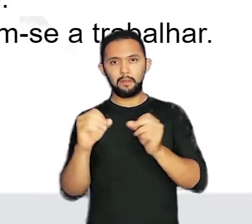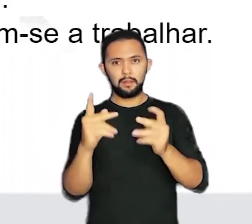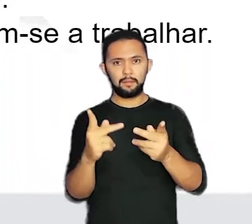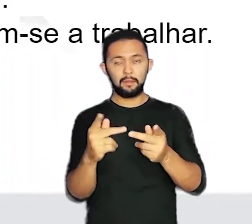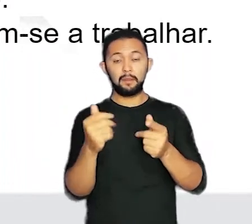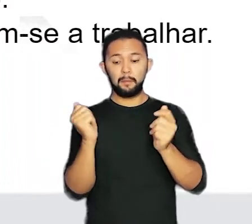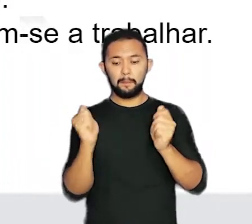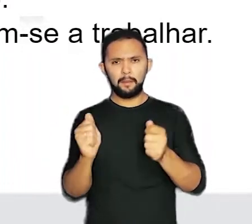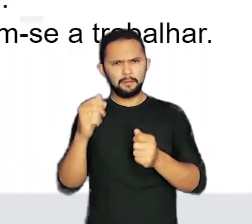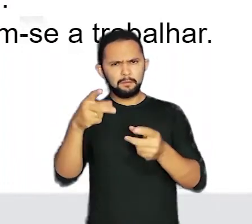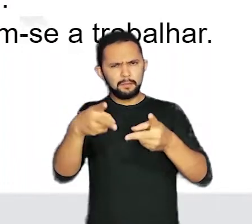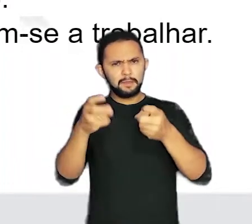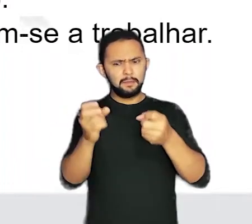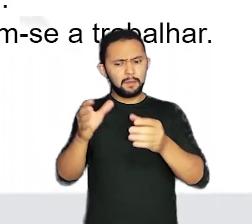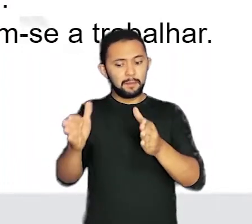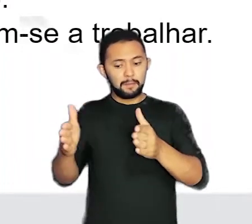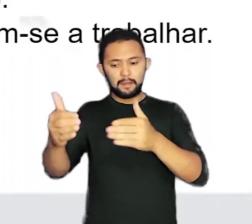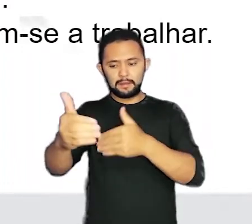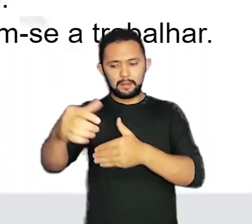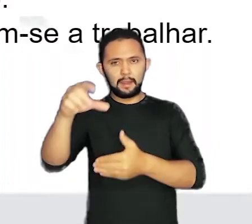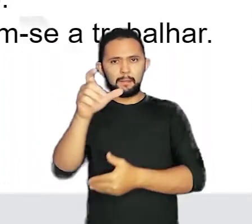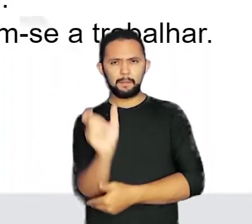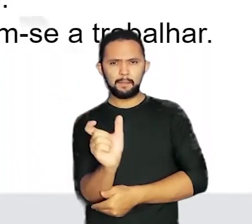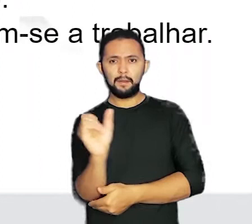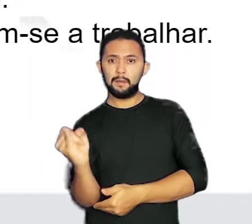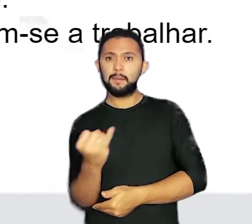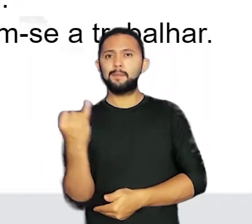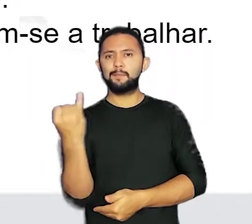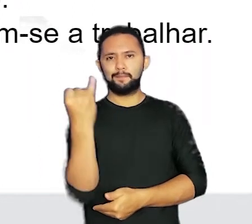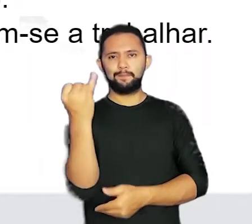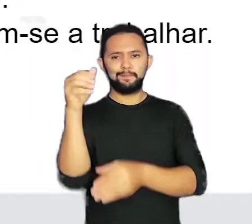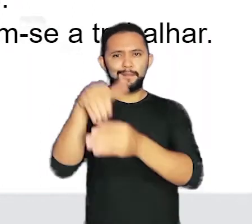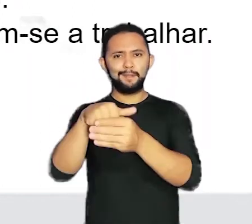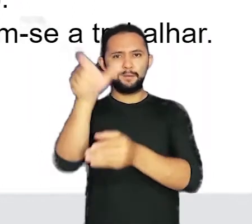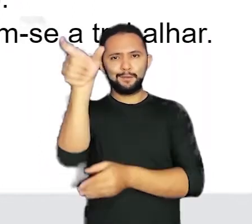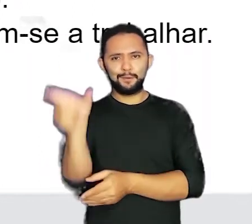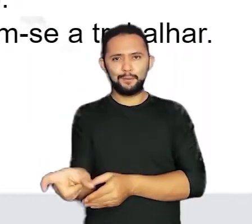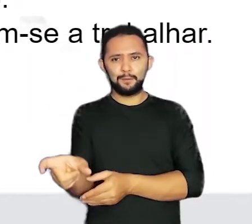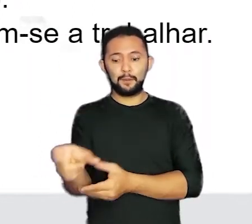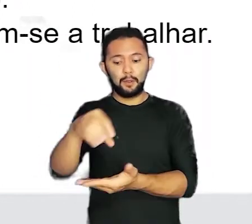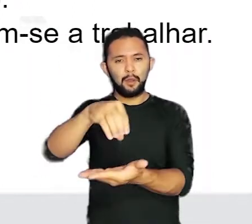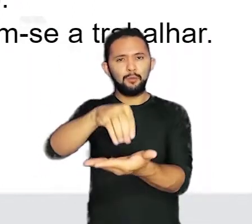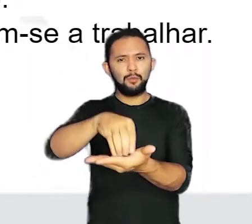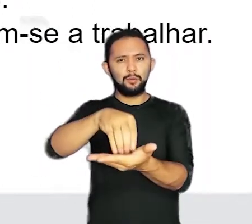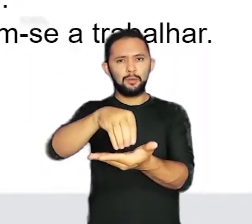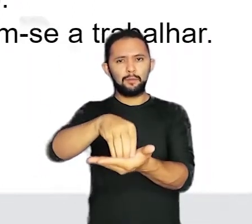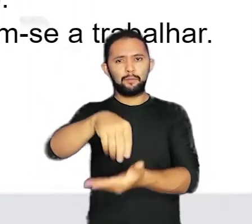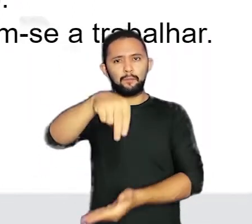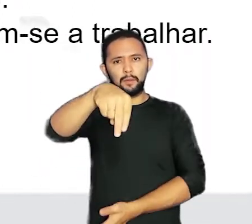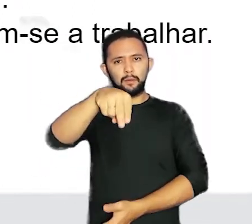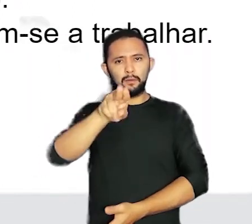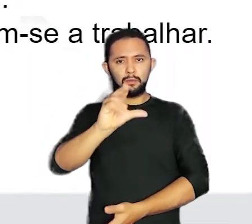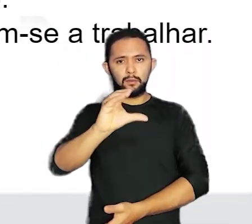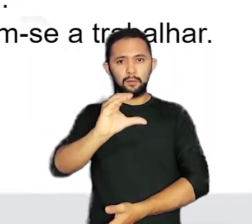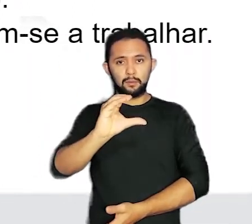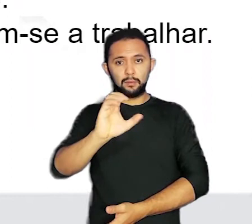a capacidade, né? É a sala que tem capacidade para mais de 100 pessoas. Então, o núcleo desse sujeito é a sala, tá